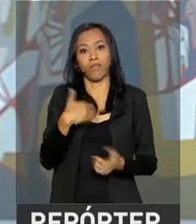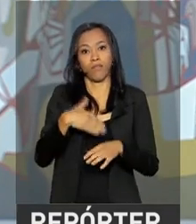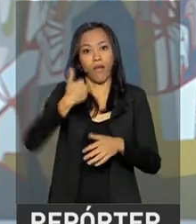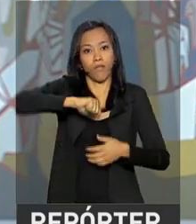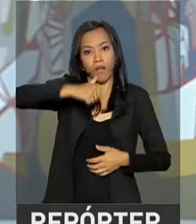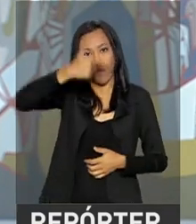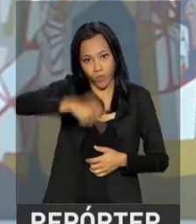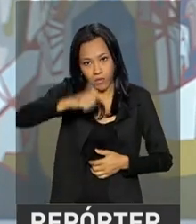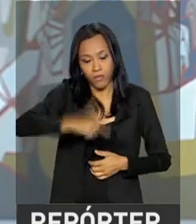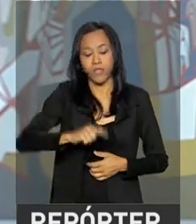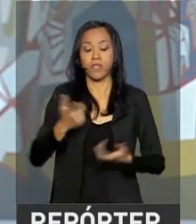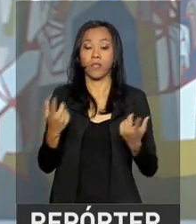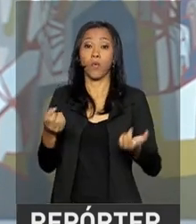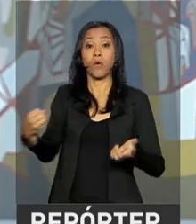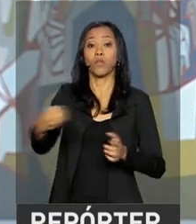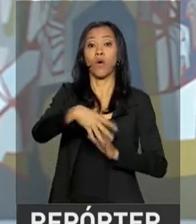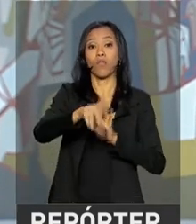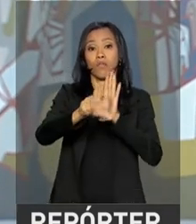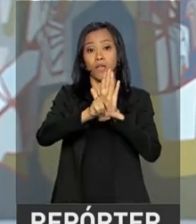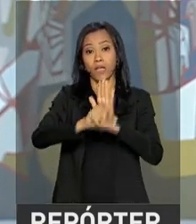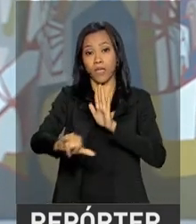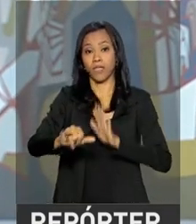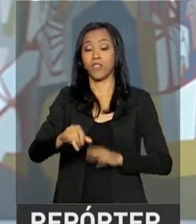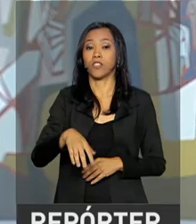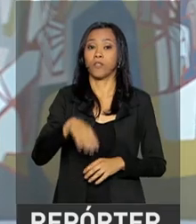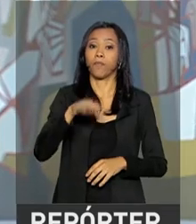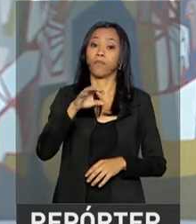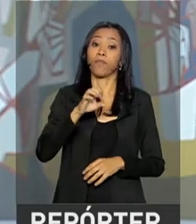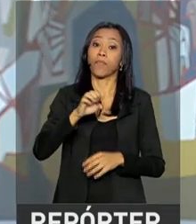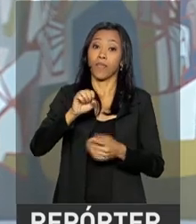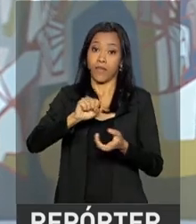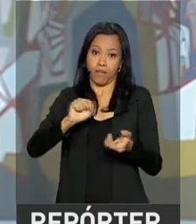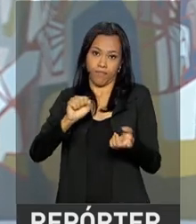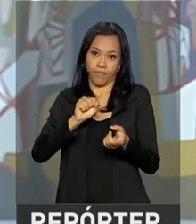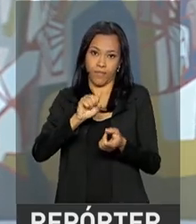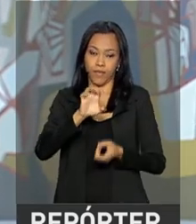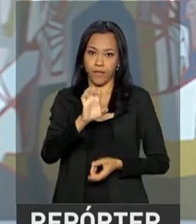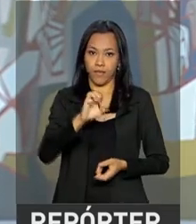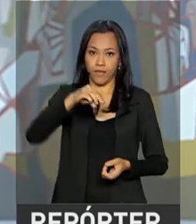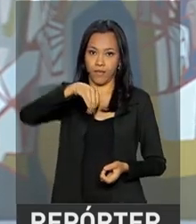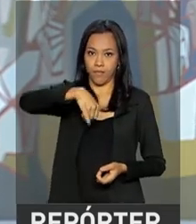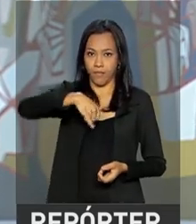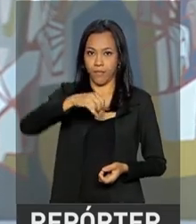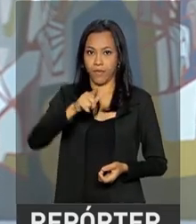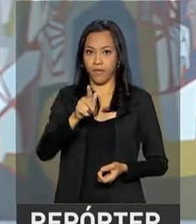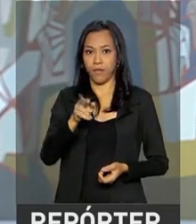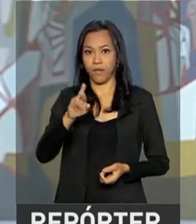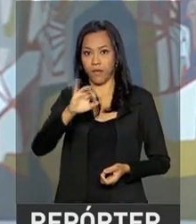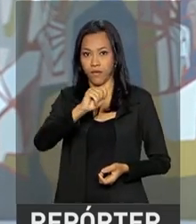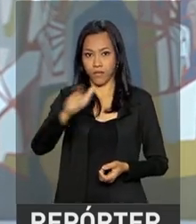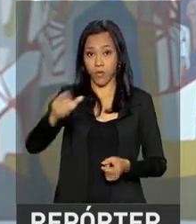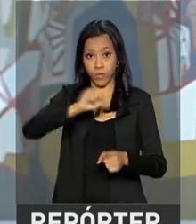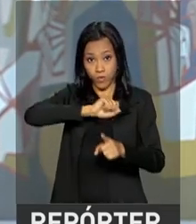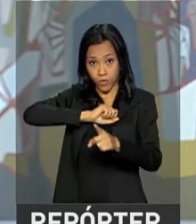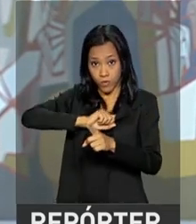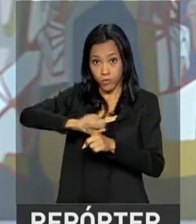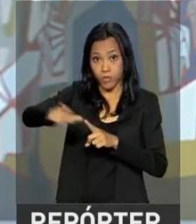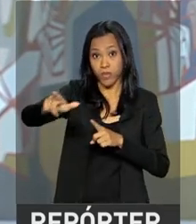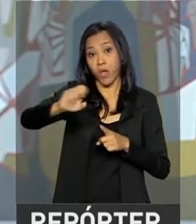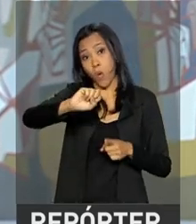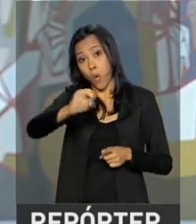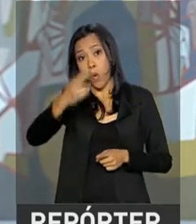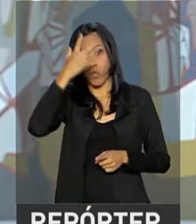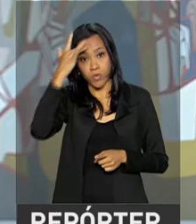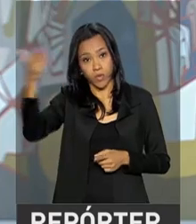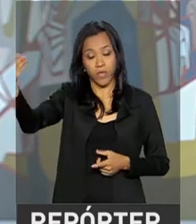lei de imigração, a expulsão é uma medida administrativa que retira de imediato o migrante ou visitante